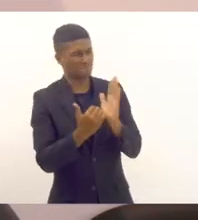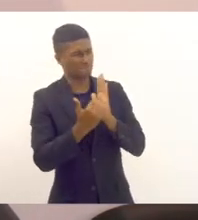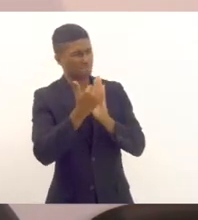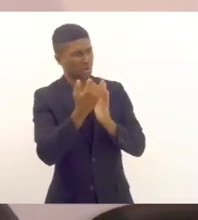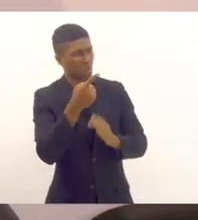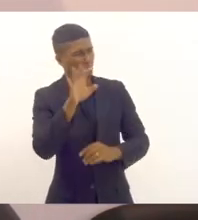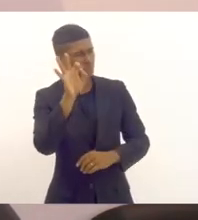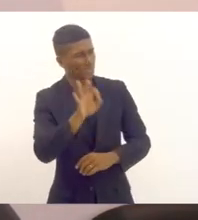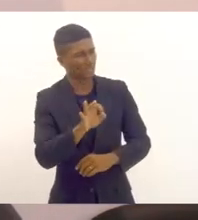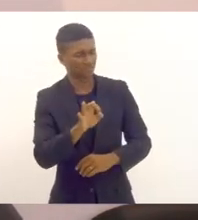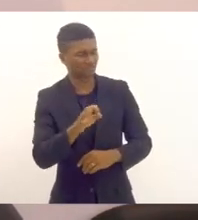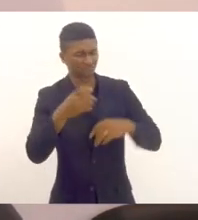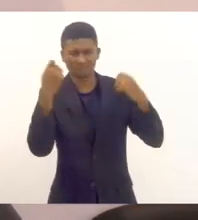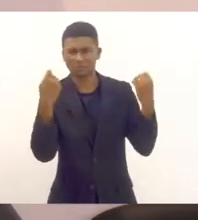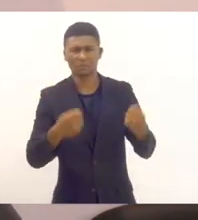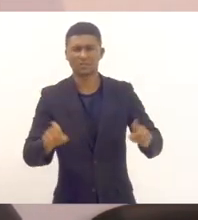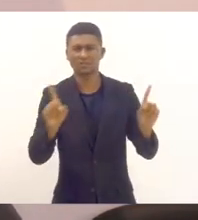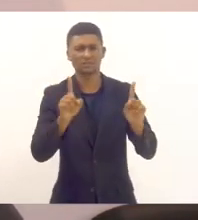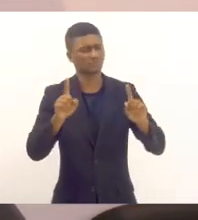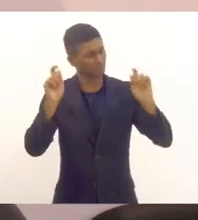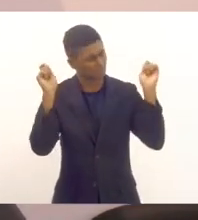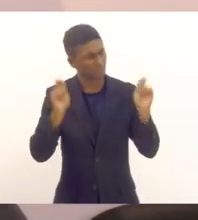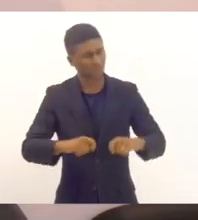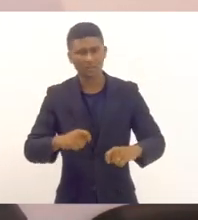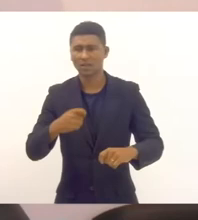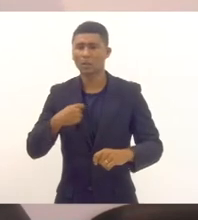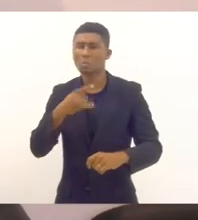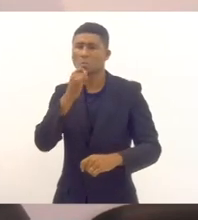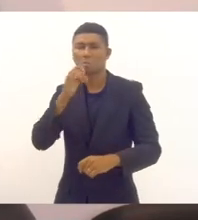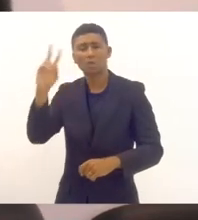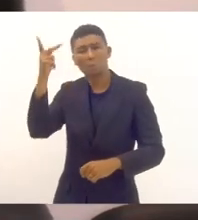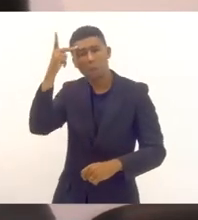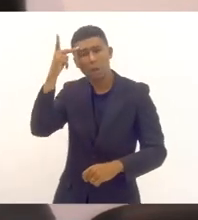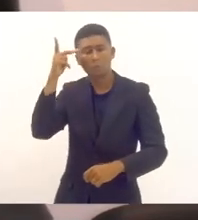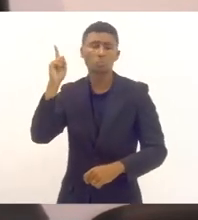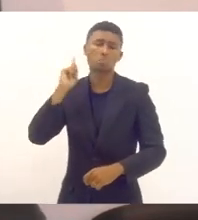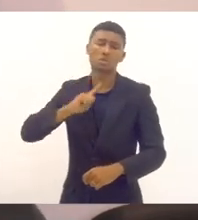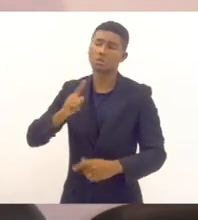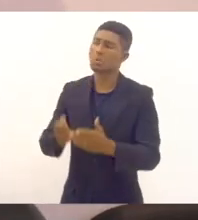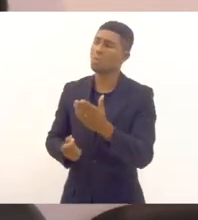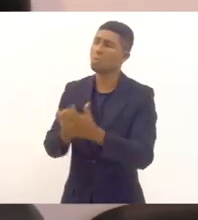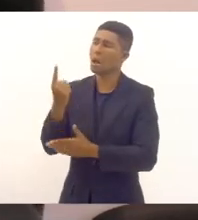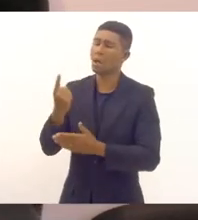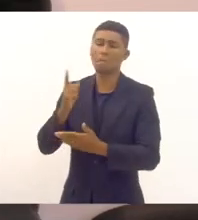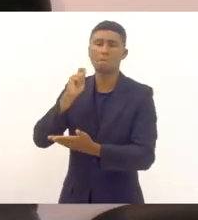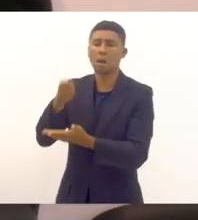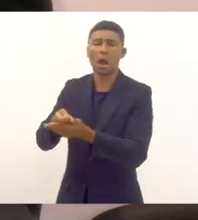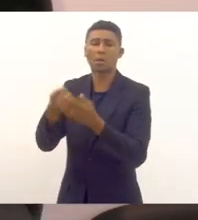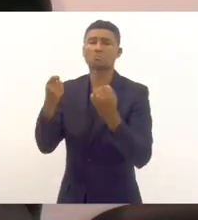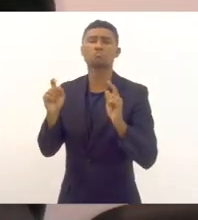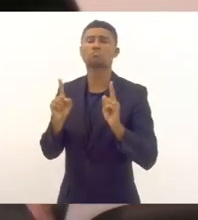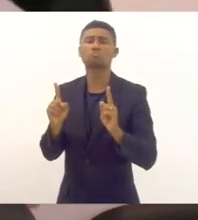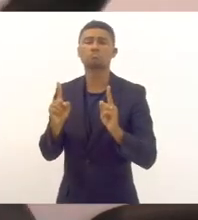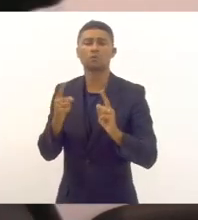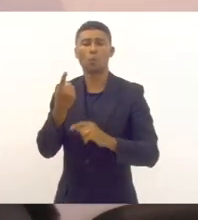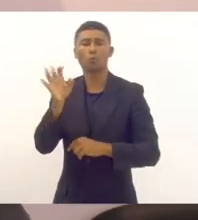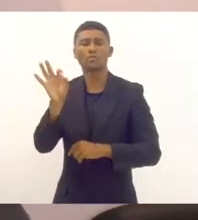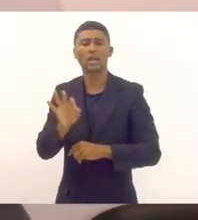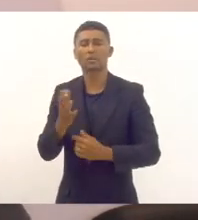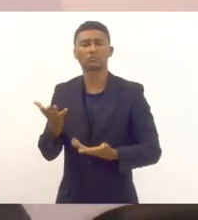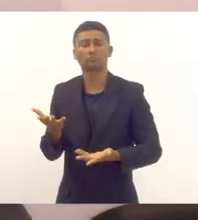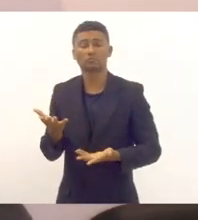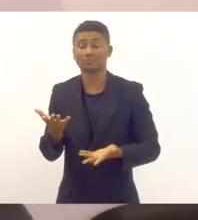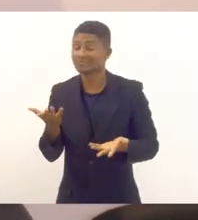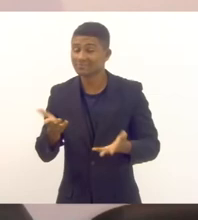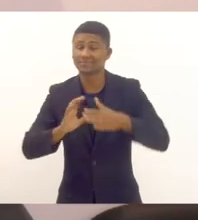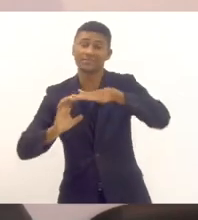anual, se eu posso comprar por Minas, por São Paulo, que não existe essa cobrança? As